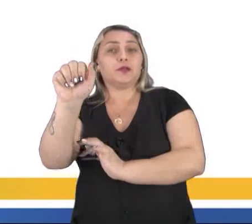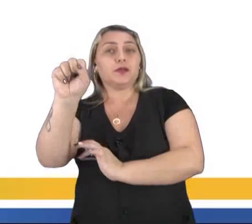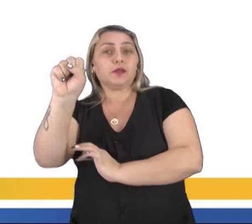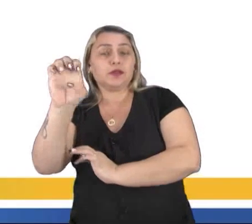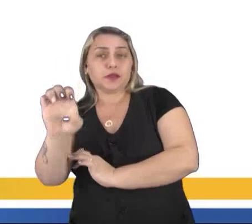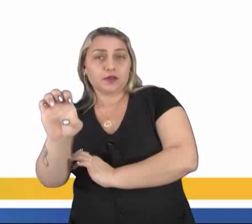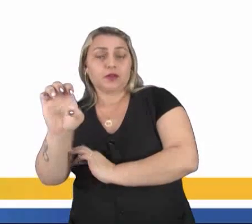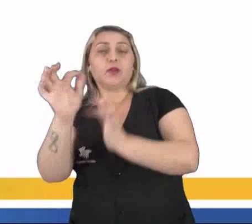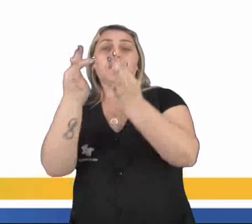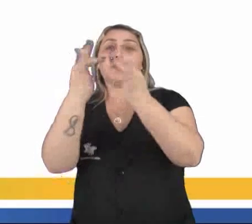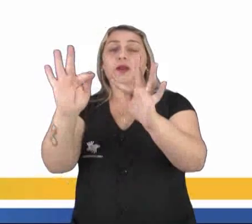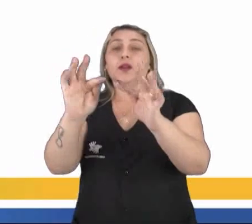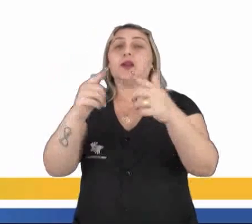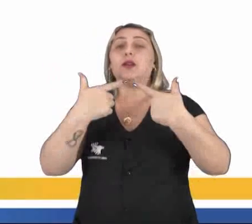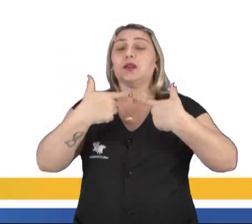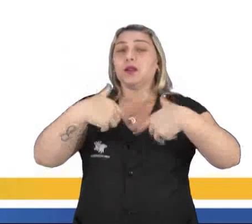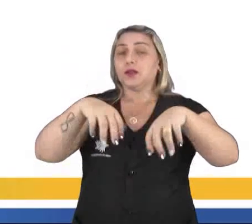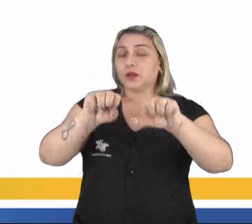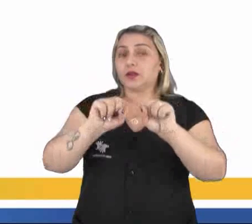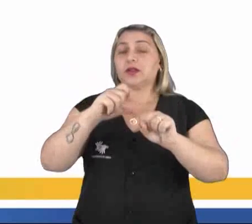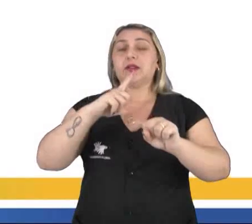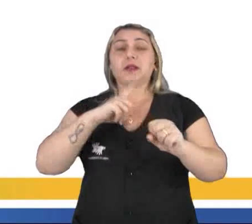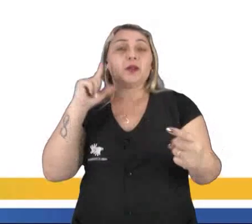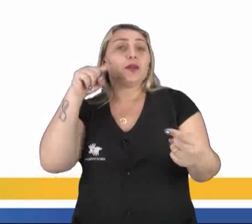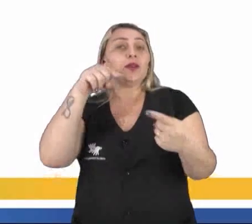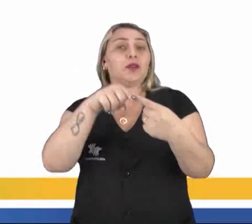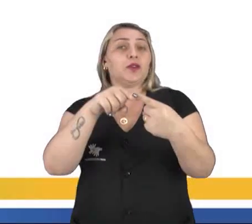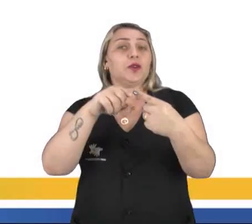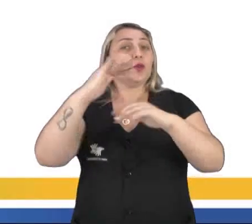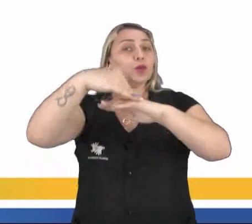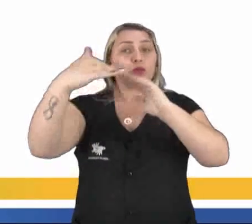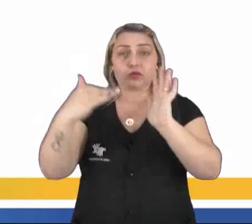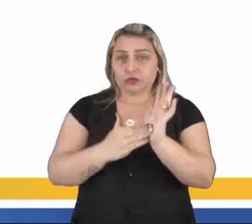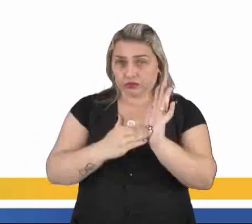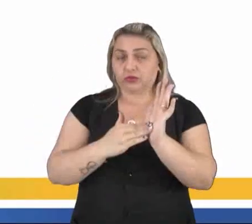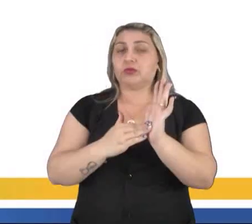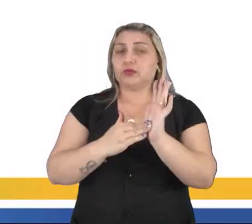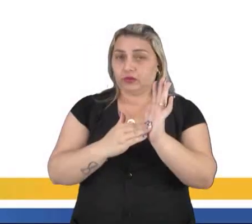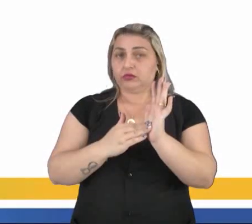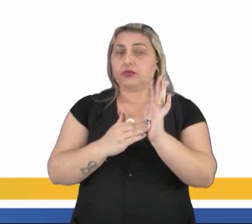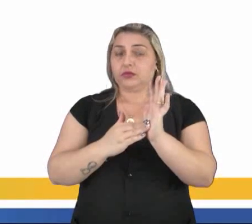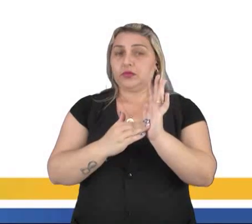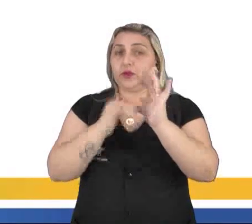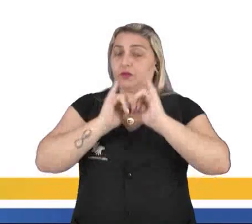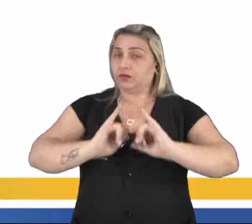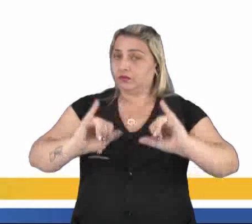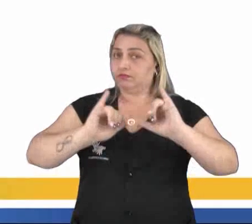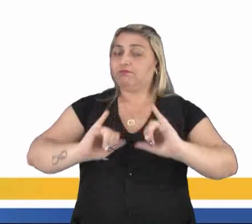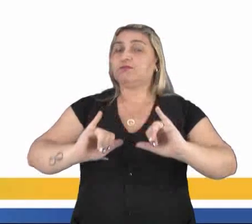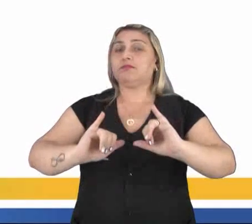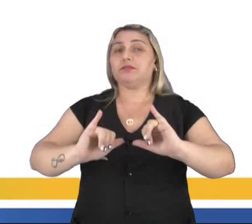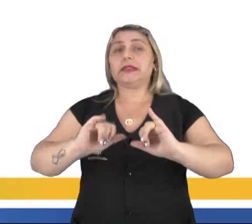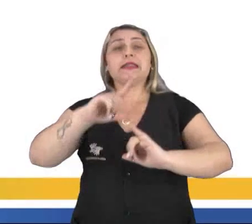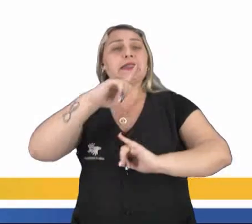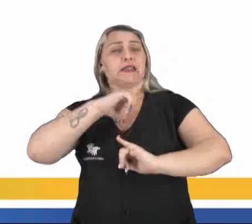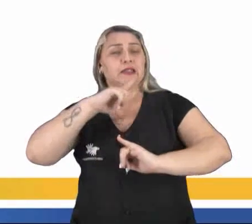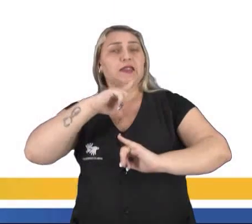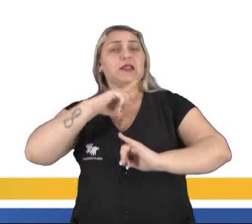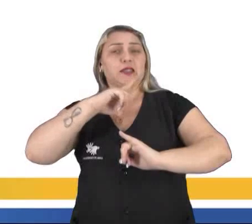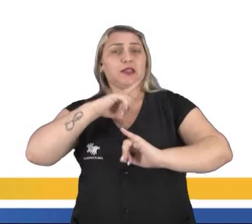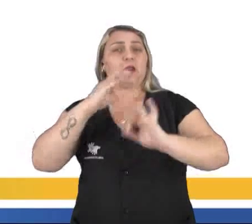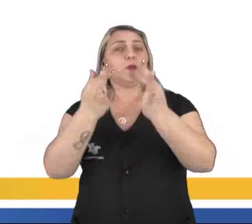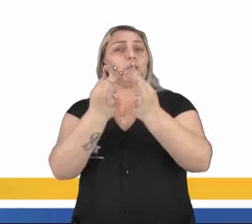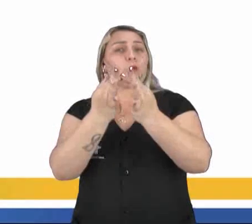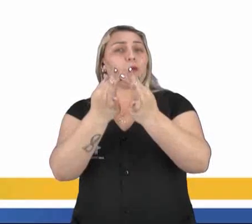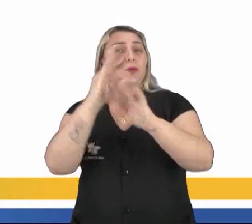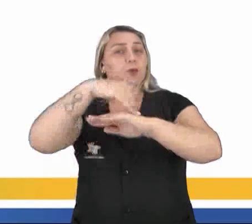É um enunciado linguístico que possui um sentido completo, tá certo? Então a frase é um enunciado linguístico ali que possui um sentido